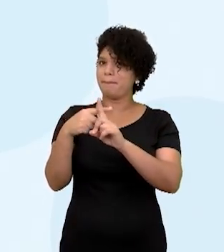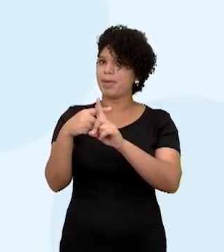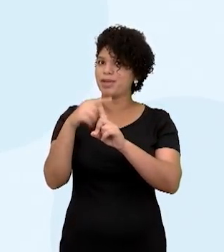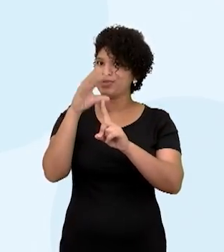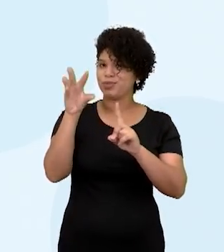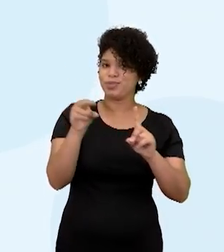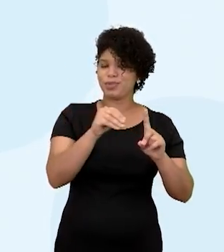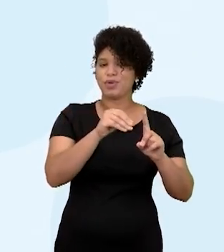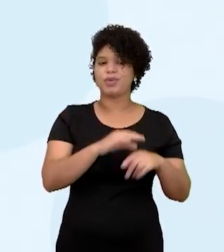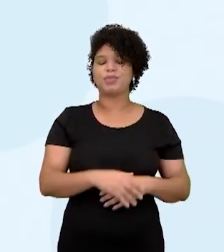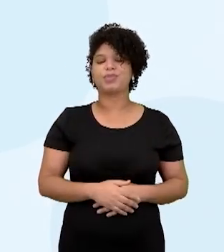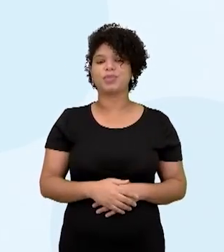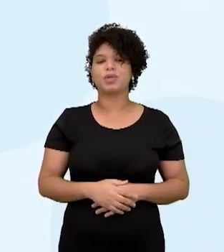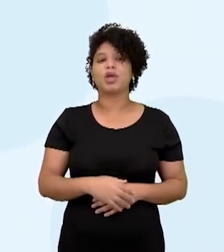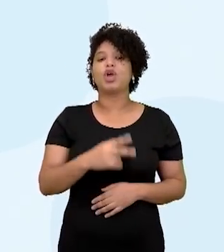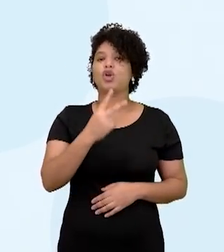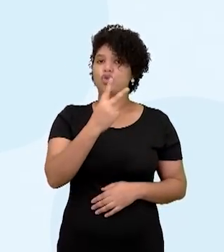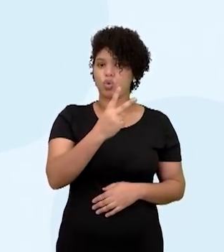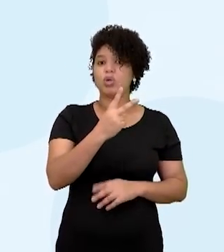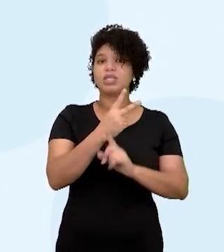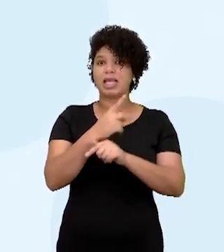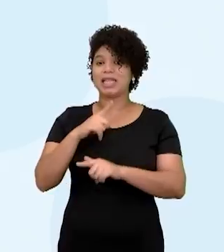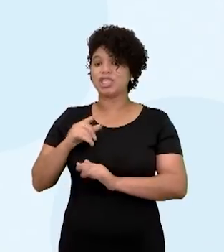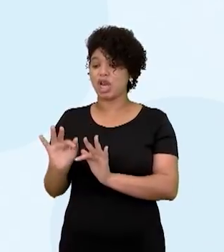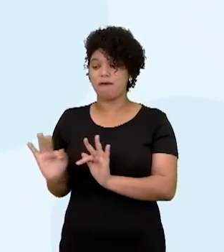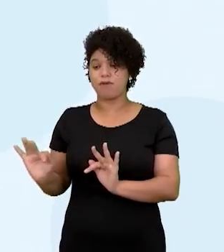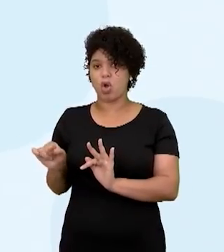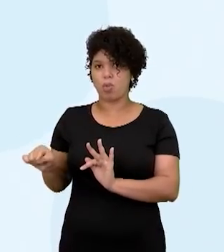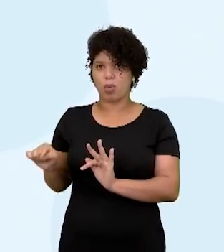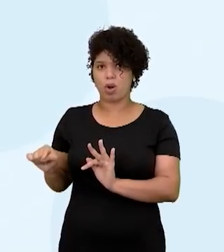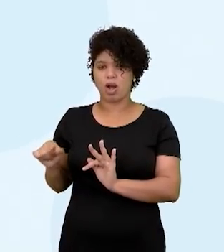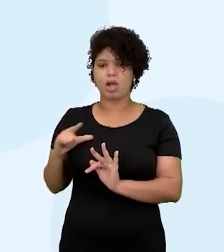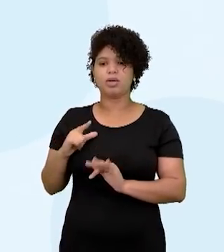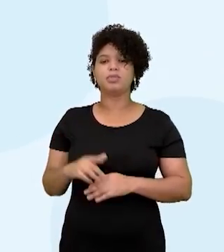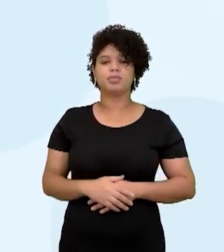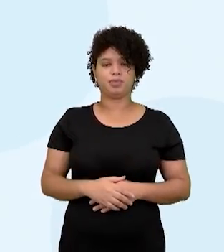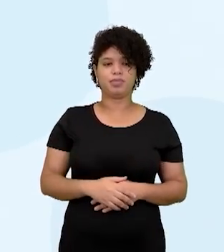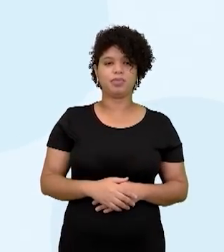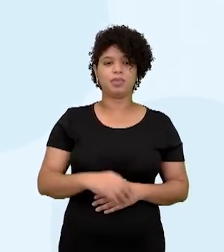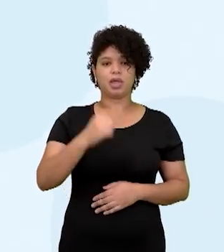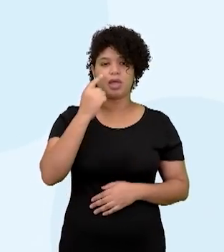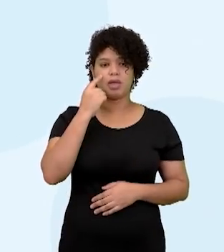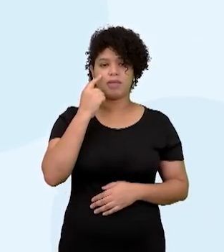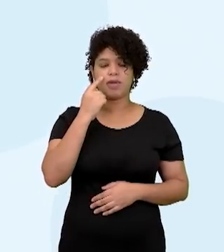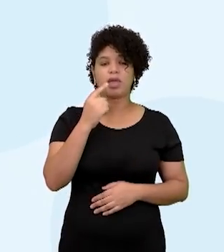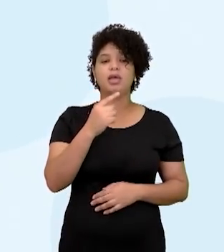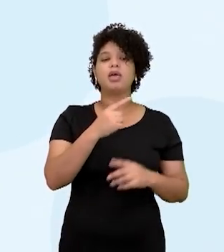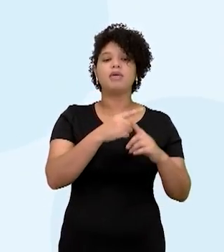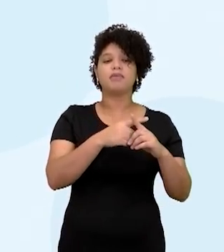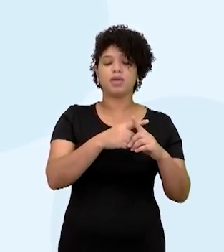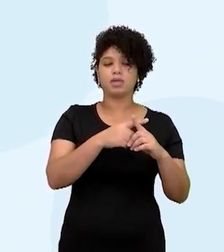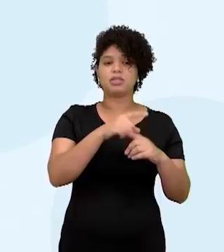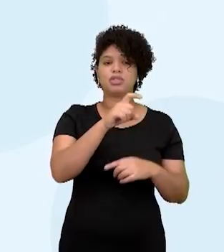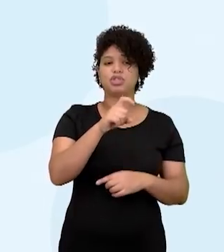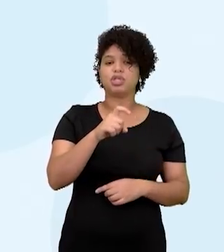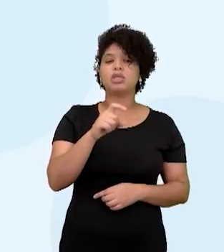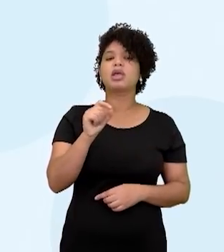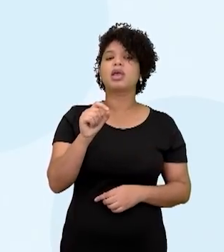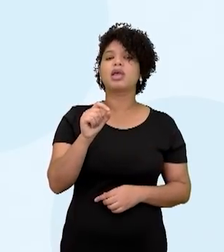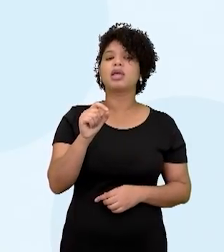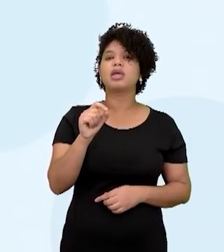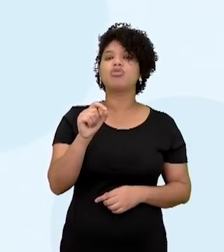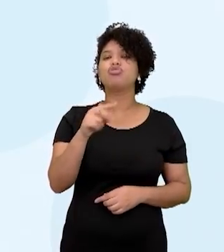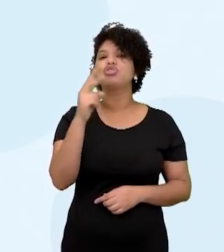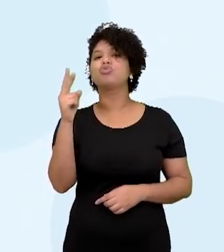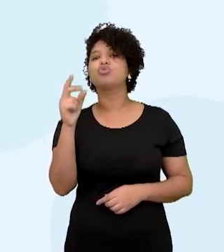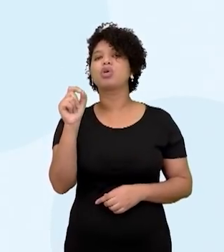mais, duas vezes, que é da fórmula, pego o primeiro termo, que é x, vezes o segundo termo. Quem que é o segundo termo? Ah,